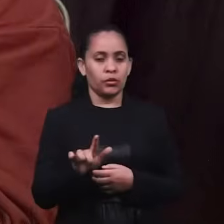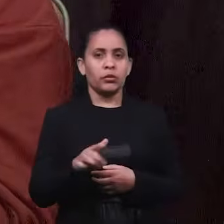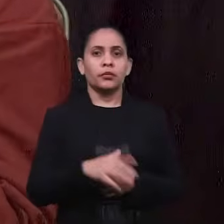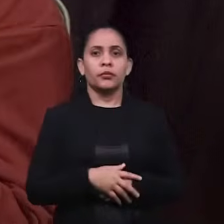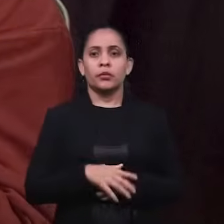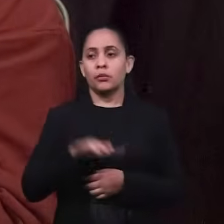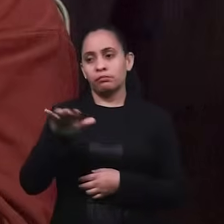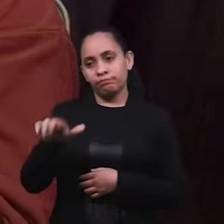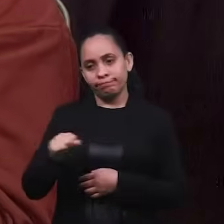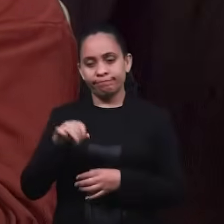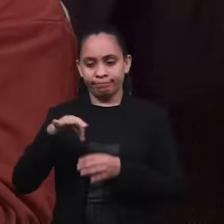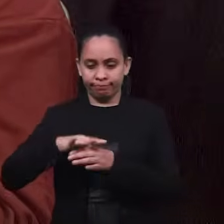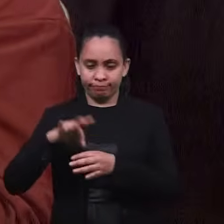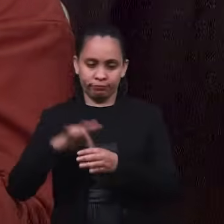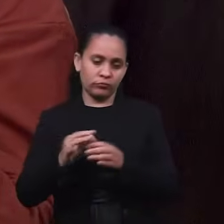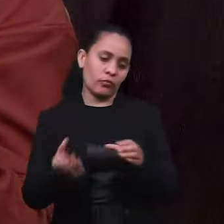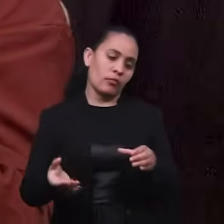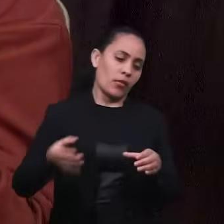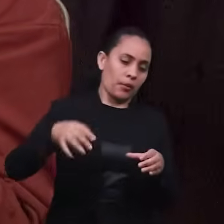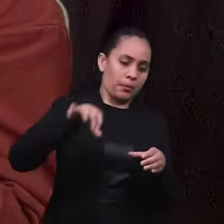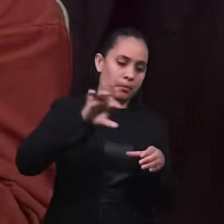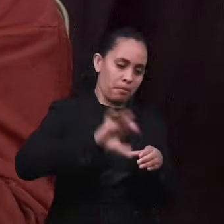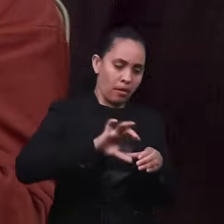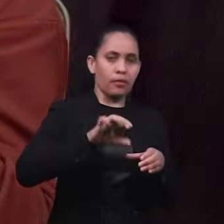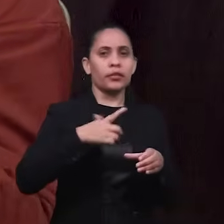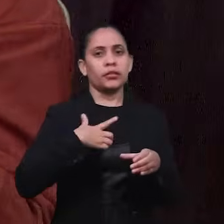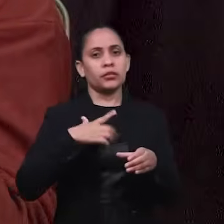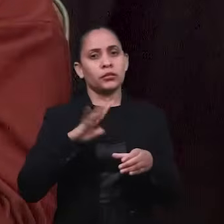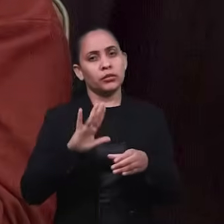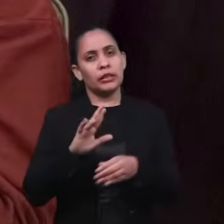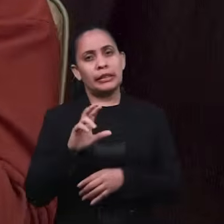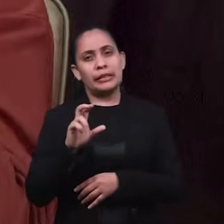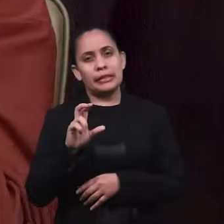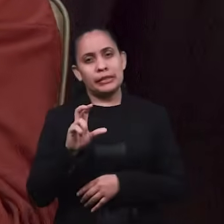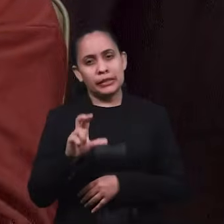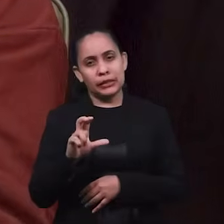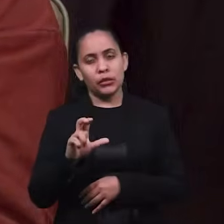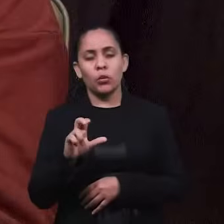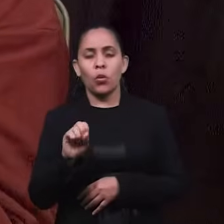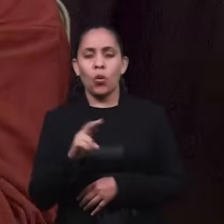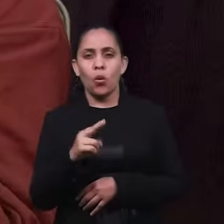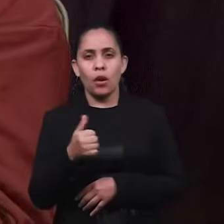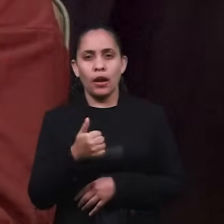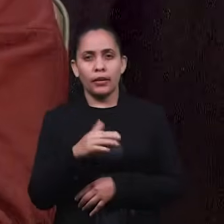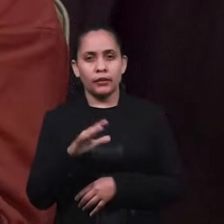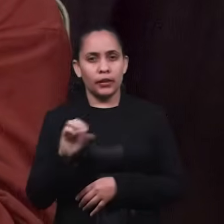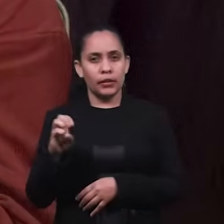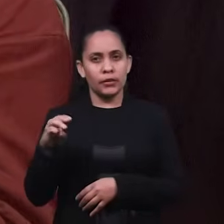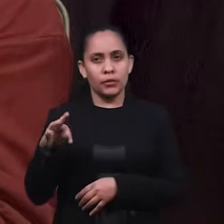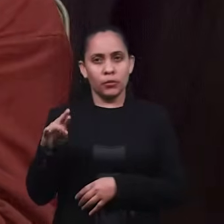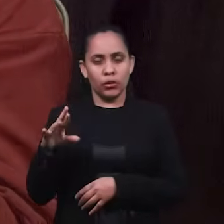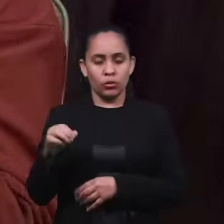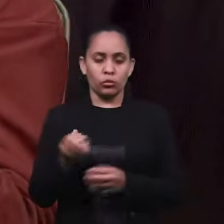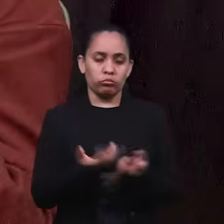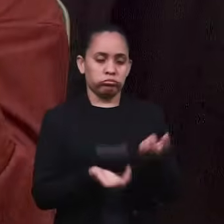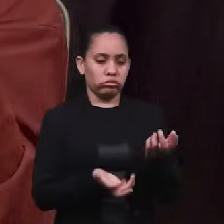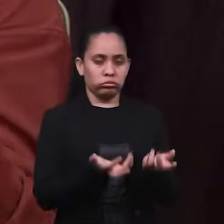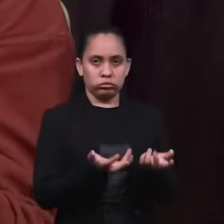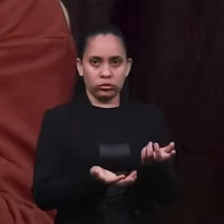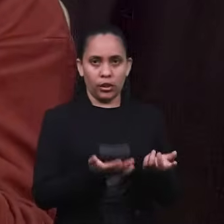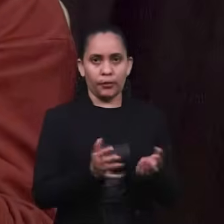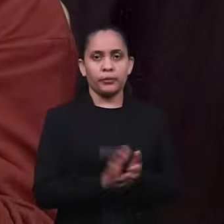chá preto ou chá verde. E aí você vai deixar durante 5 a 10 minutos, né? Em infusão, como a gente sempre faz.